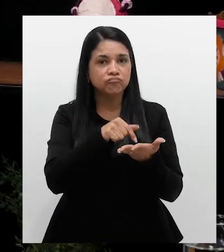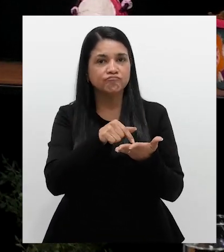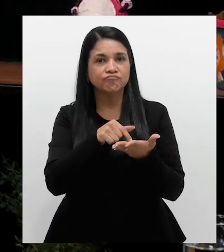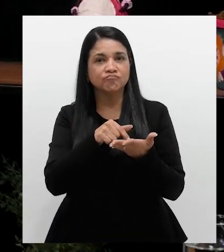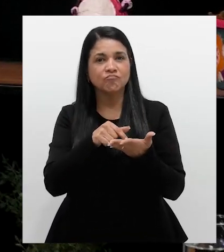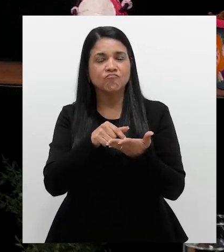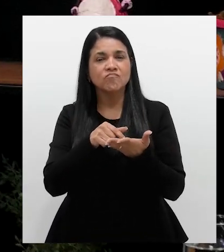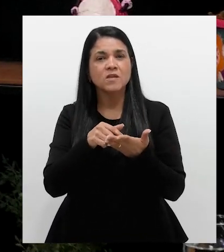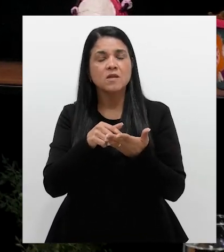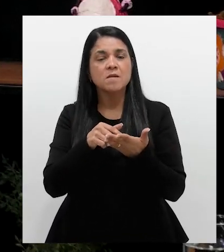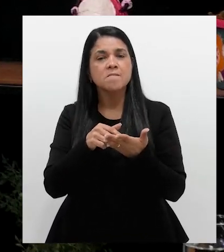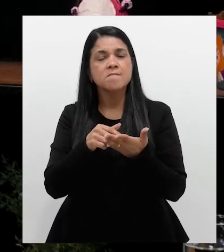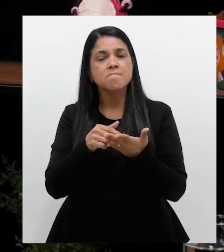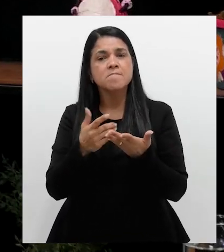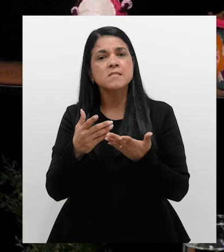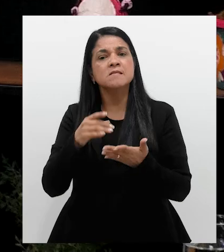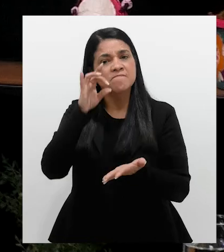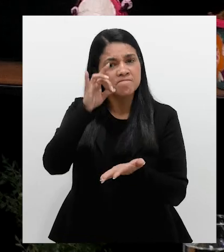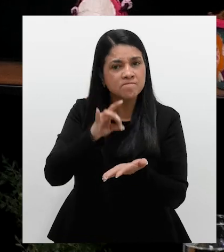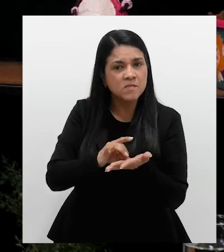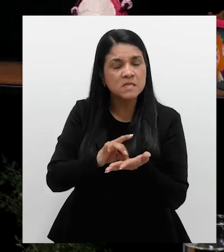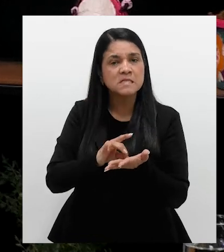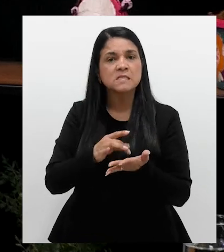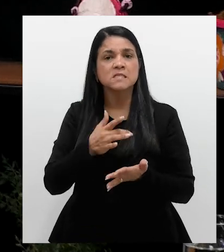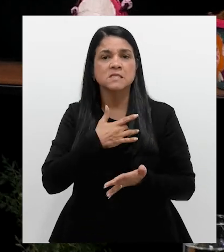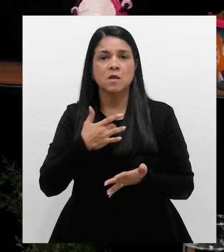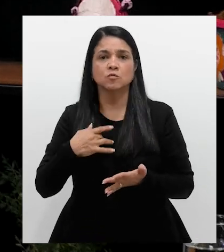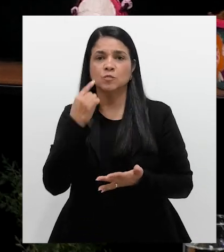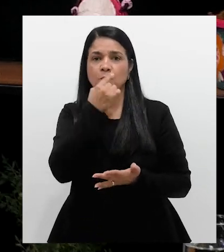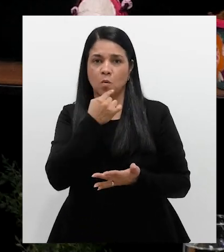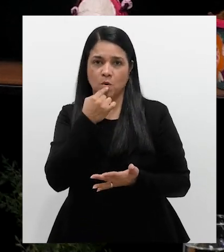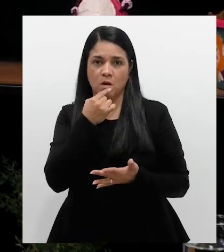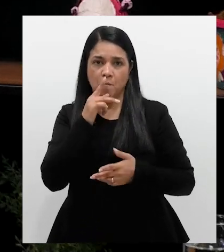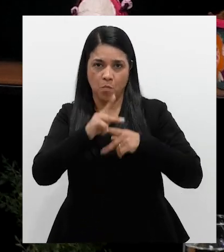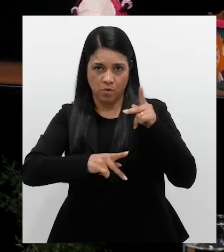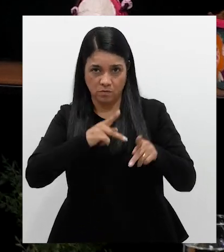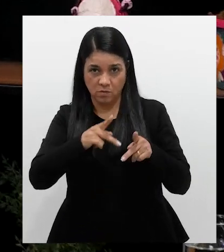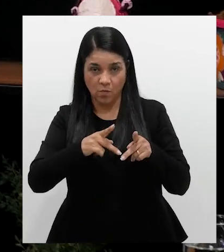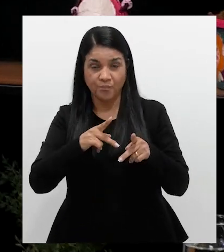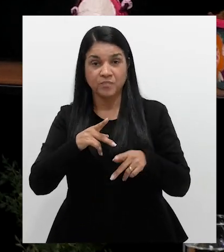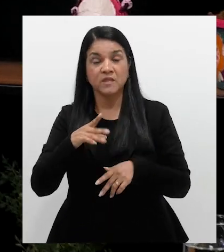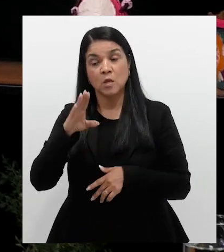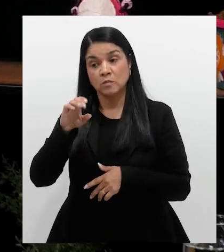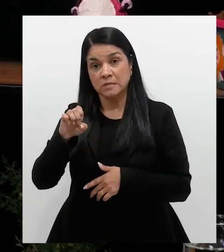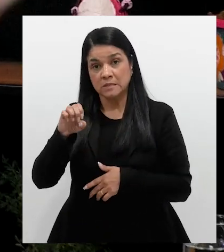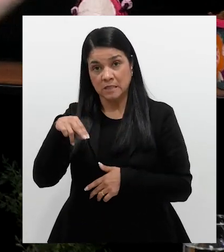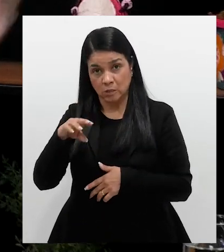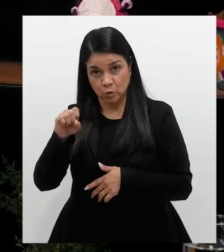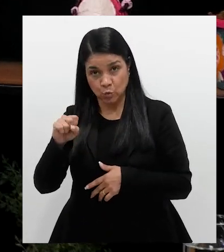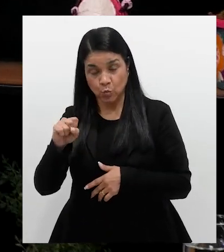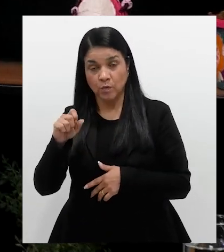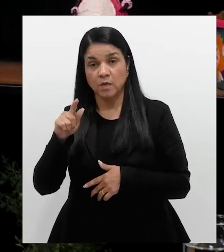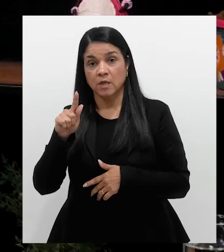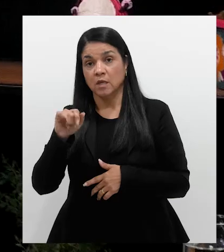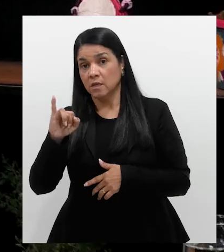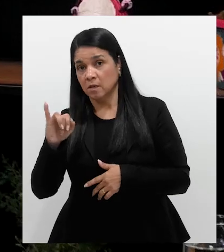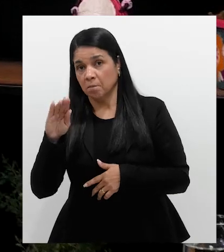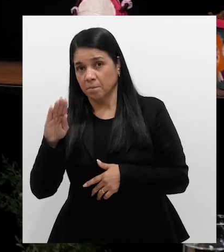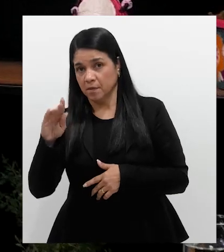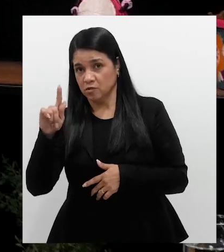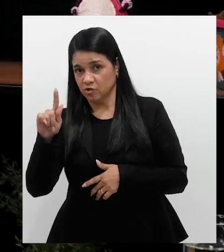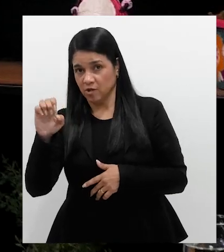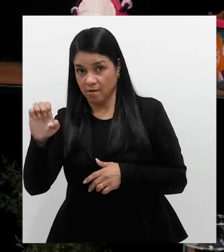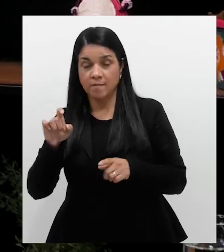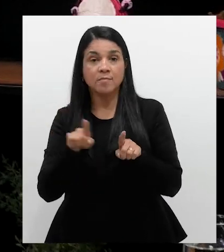atual, uma noção da realidade de como é que está a saúde bucal da população, né? Então, da mesma forma que tem o censo aí do IBGE, tem o censo também